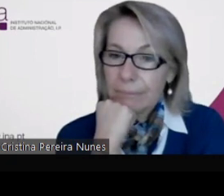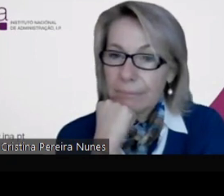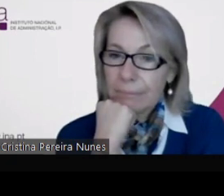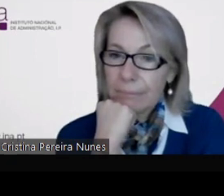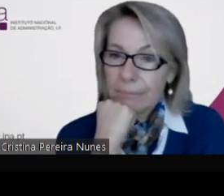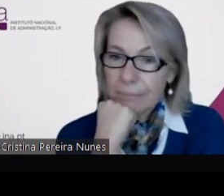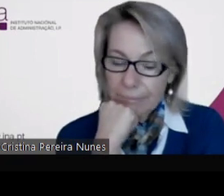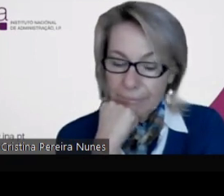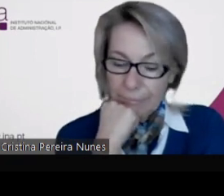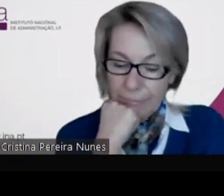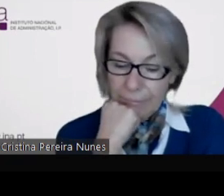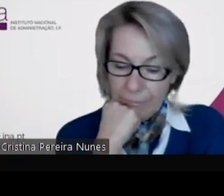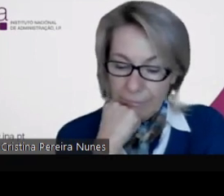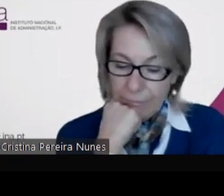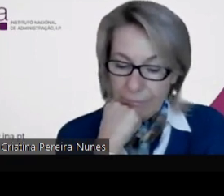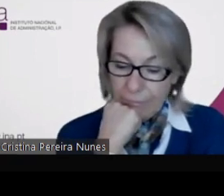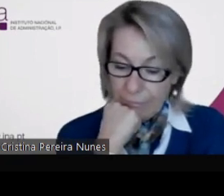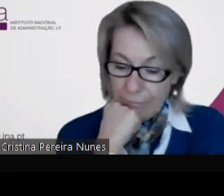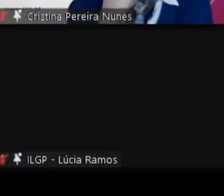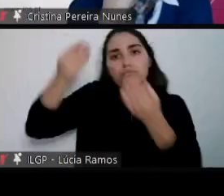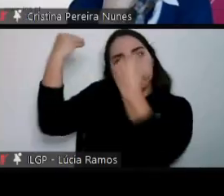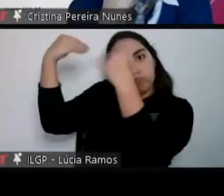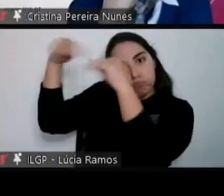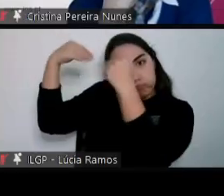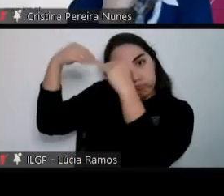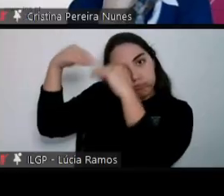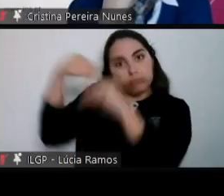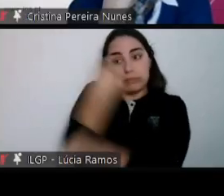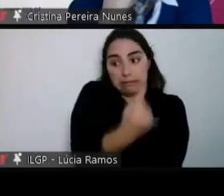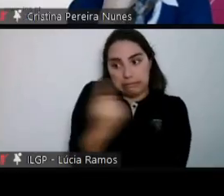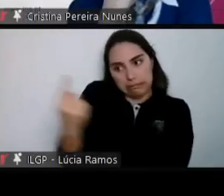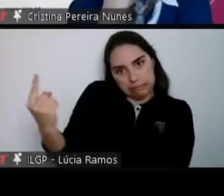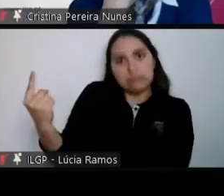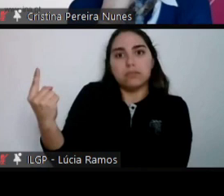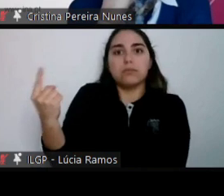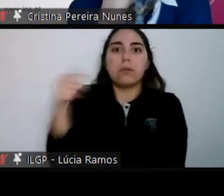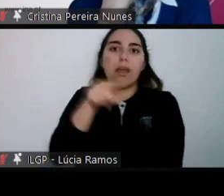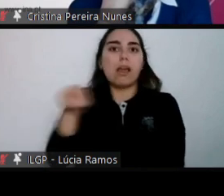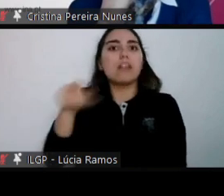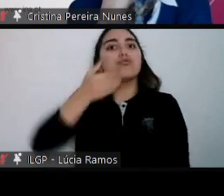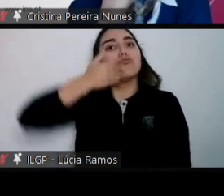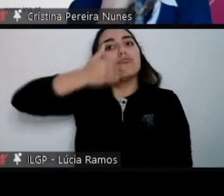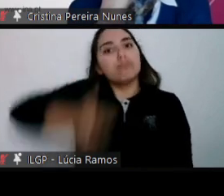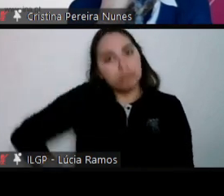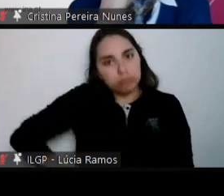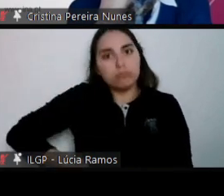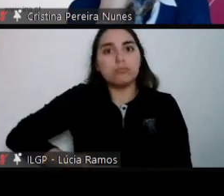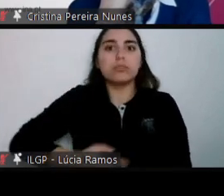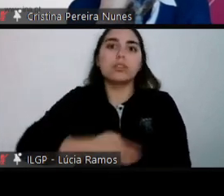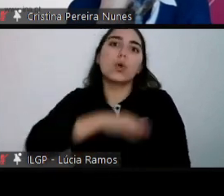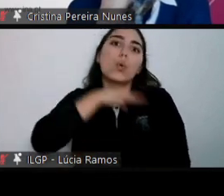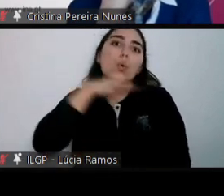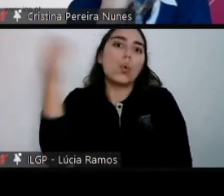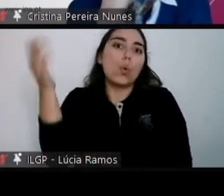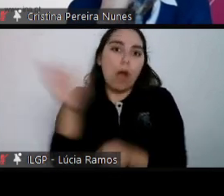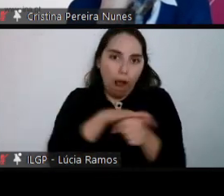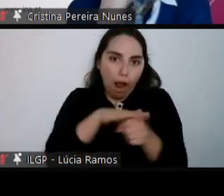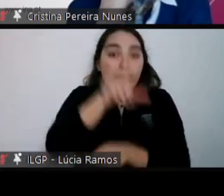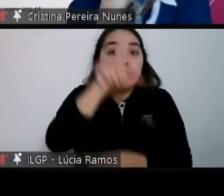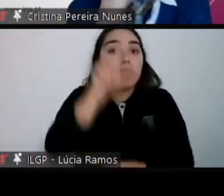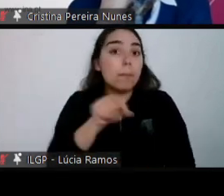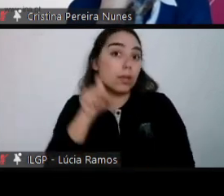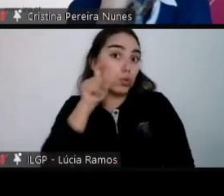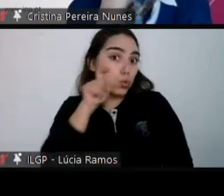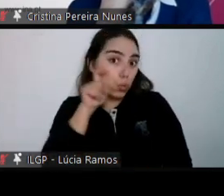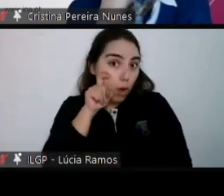sistemas para saberem usar, vou ter que requalificar as pessoas para terem o tema de segurança e de privacidade